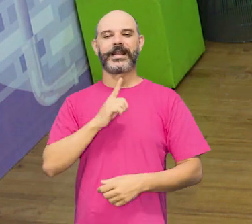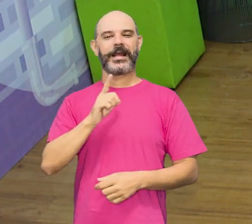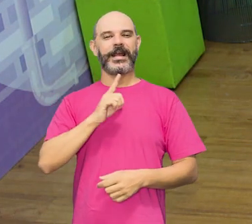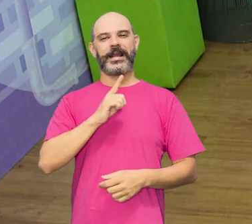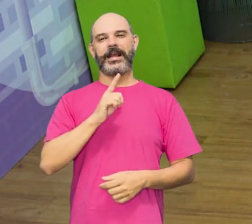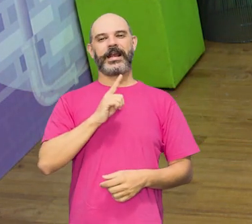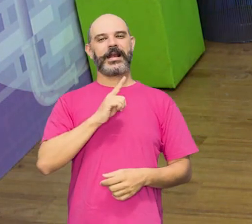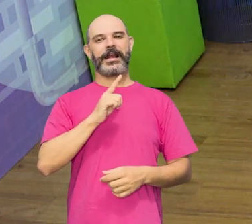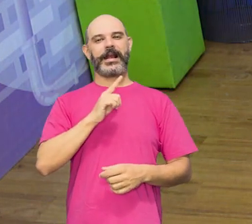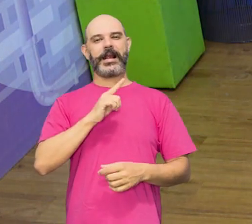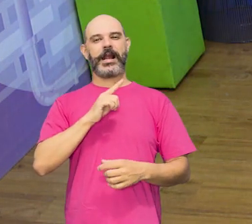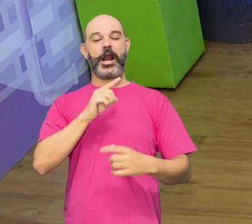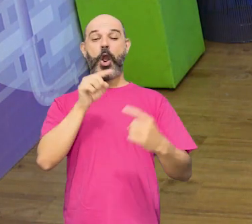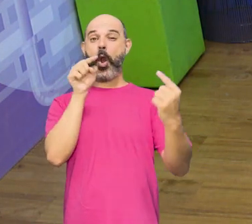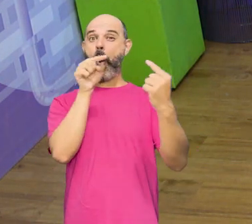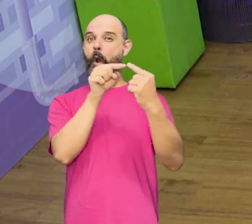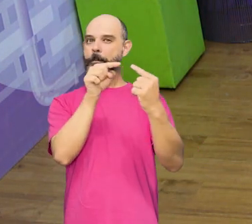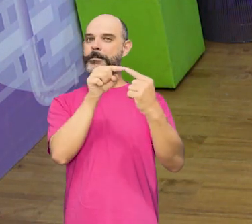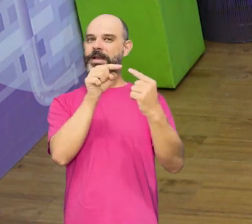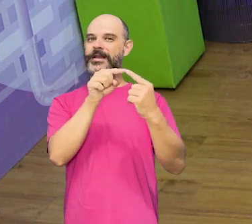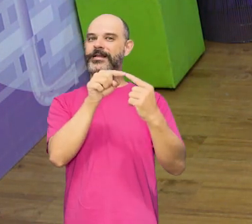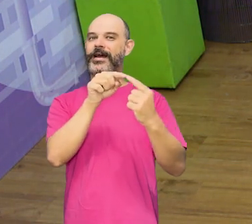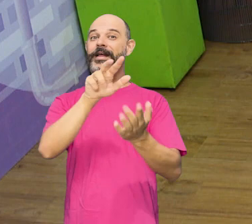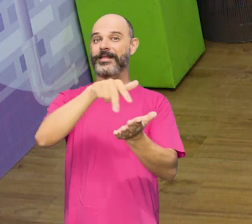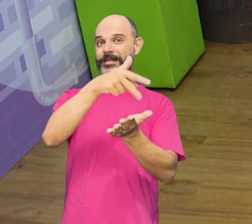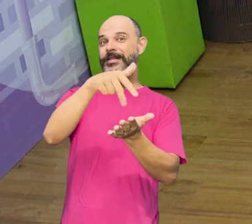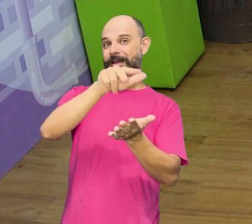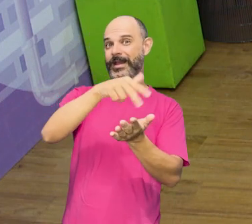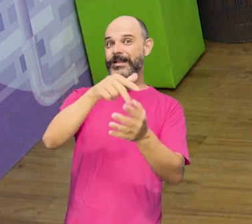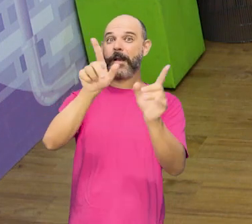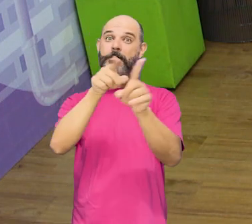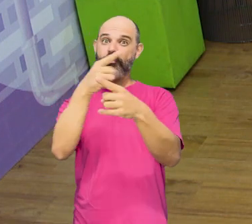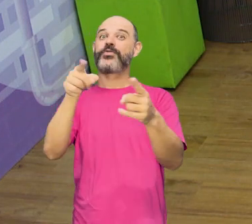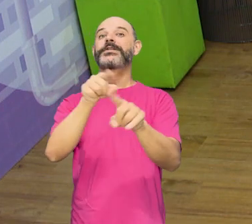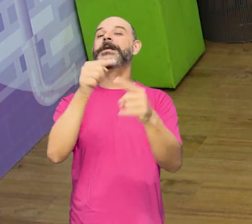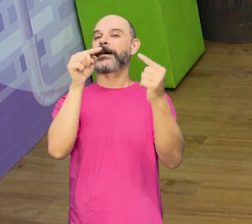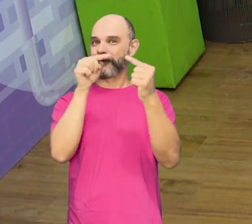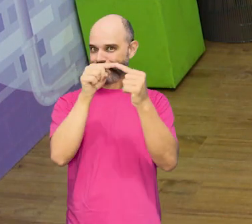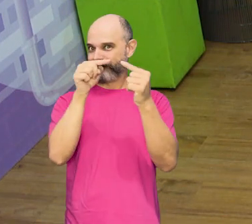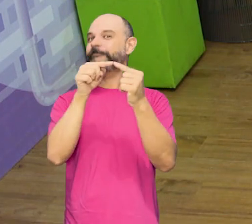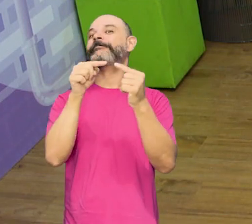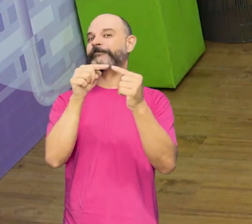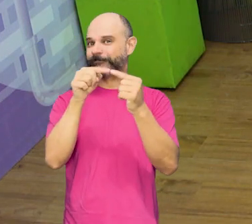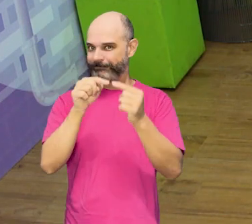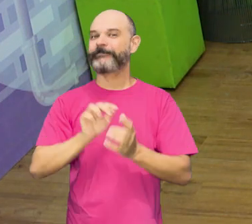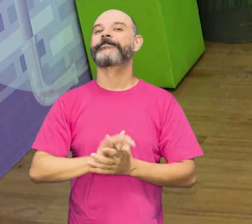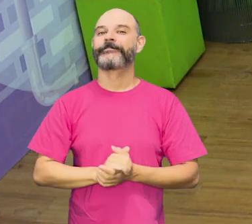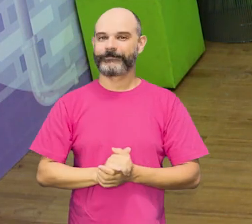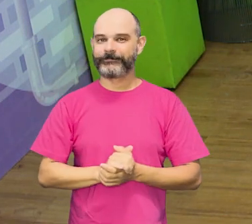Ai, e existe uma grande conexão entre dança e música!